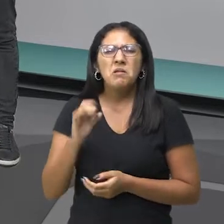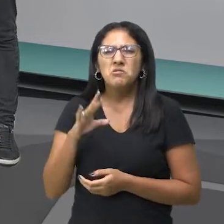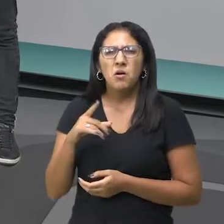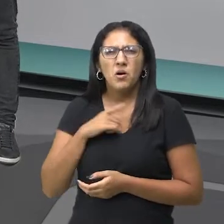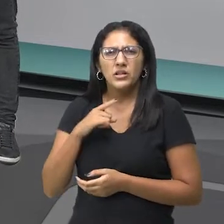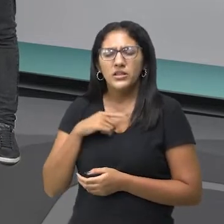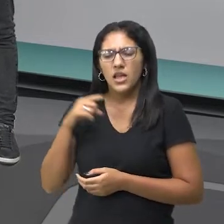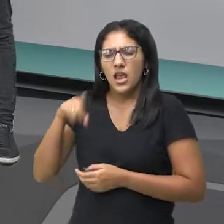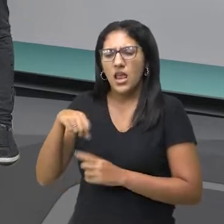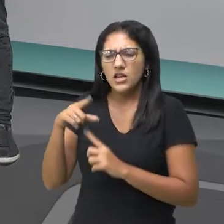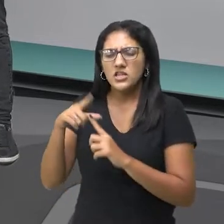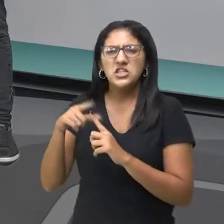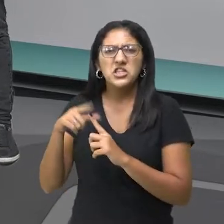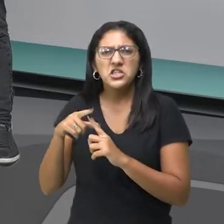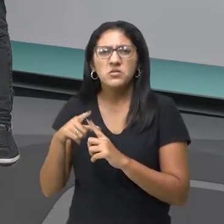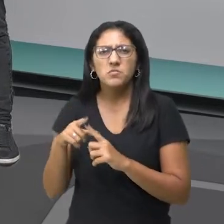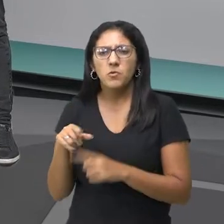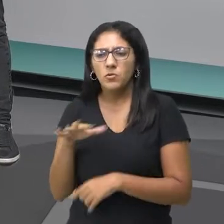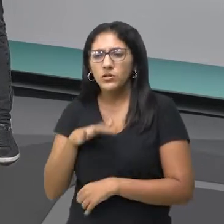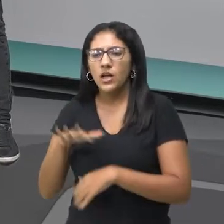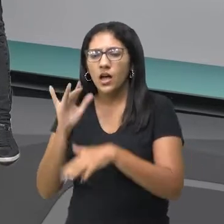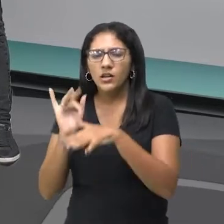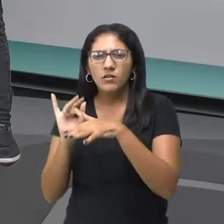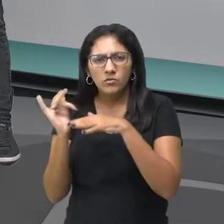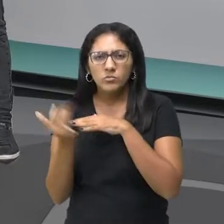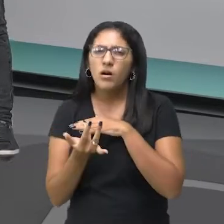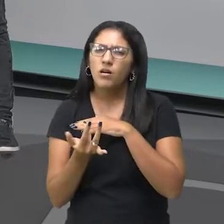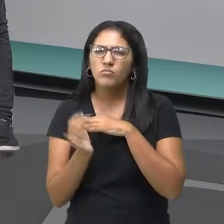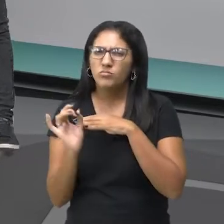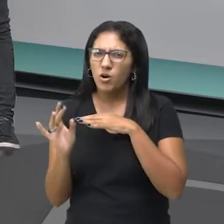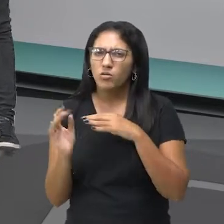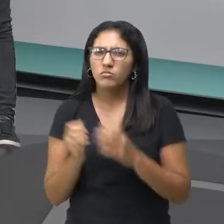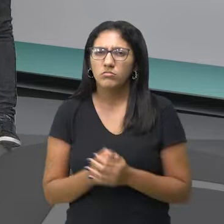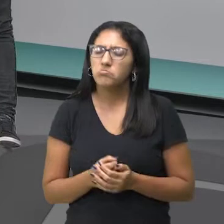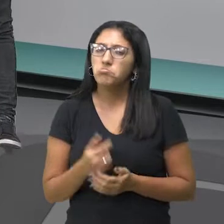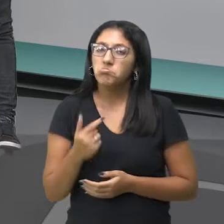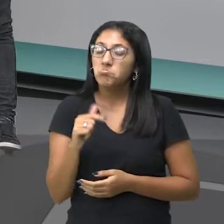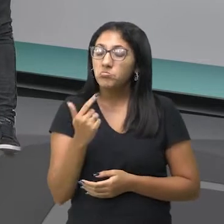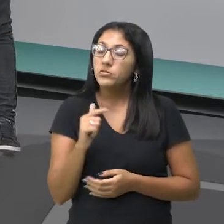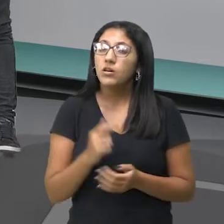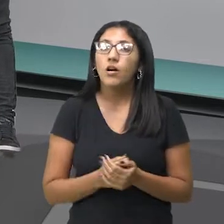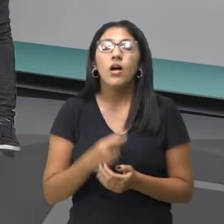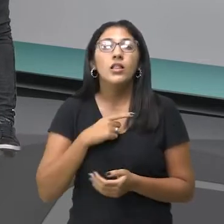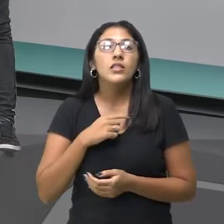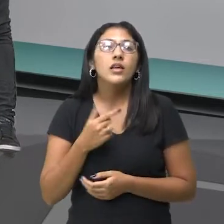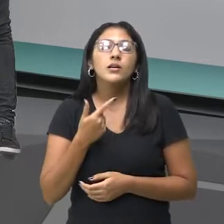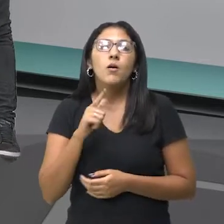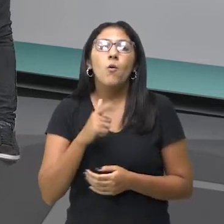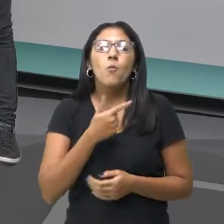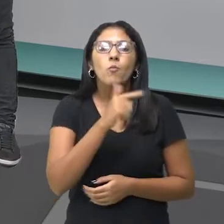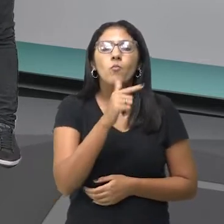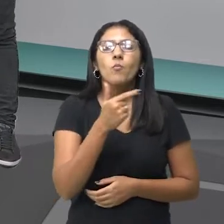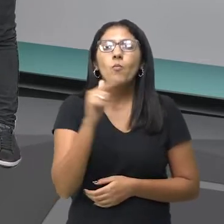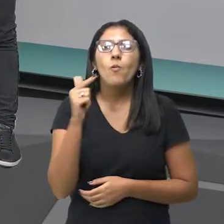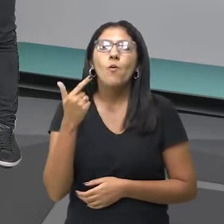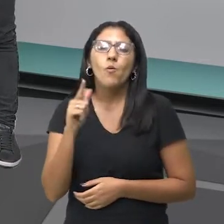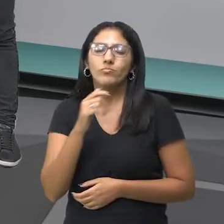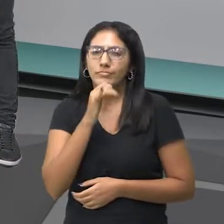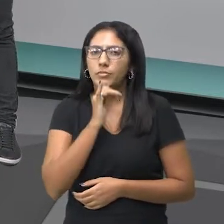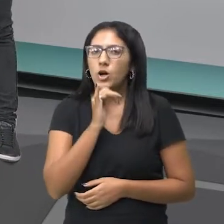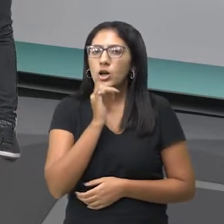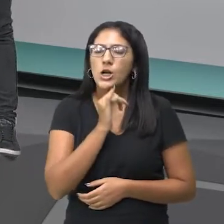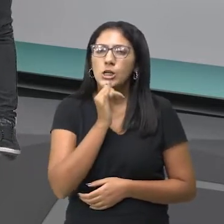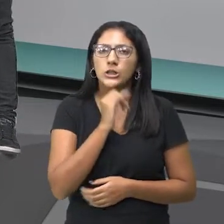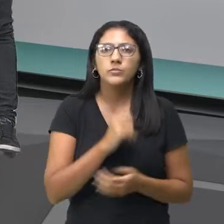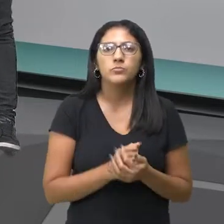existe hipertexto no universo, nesse ambiente virtual? Não, ele existe também em outros universos, ou seja,